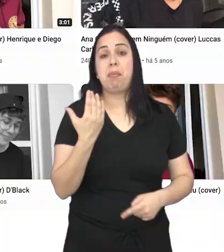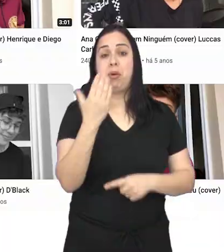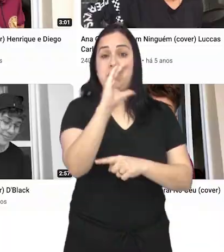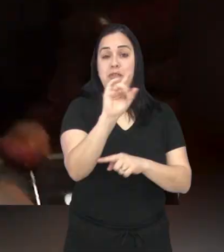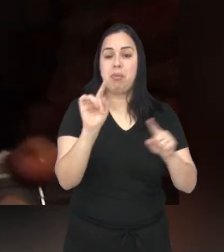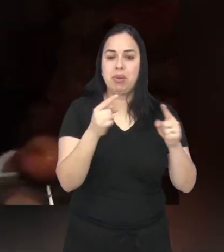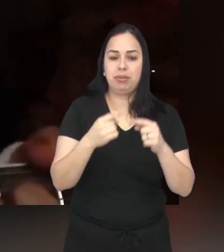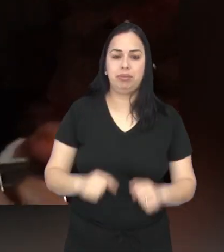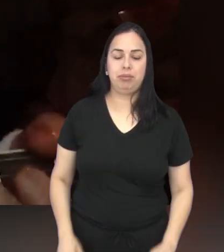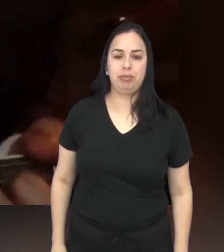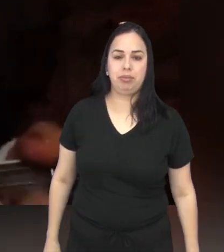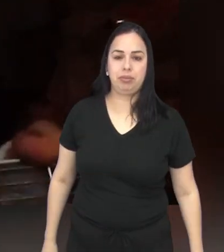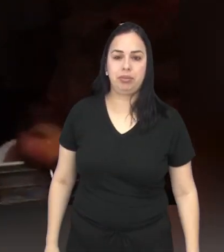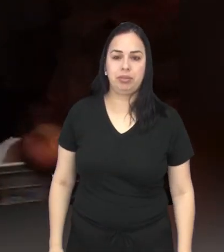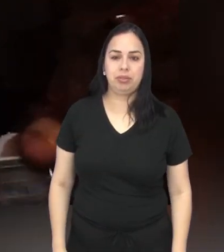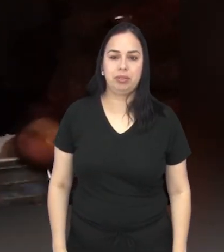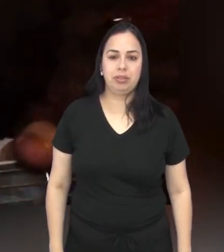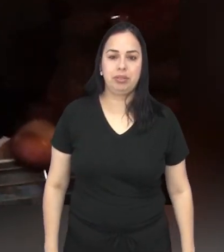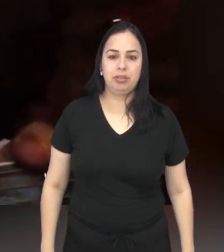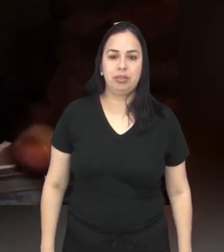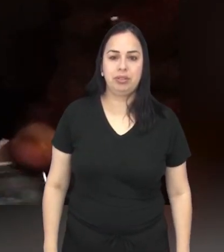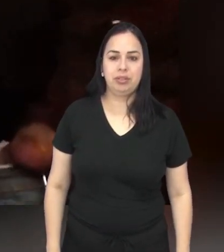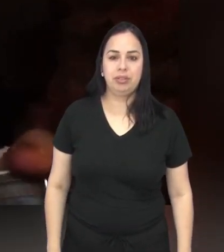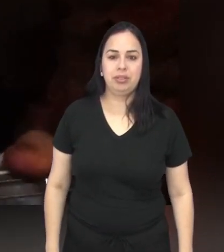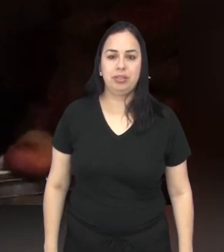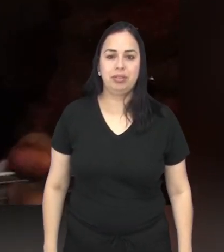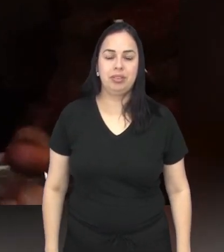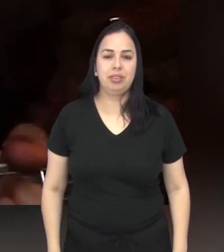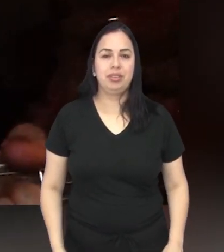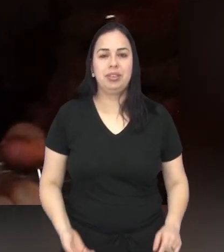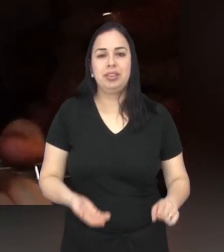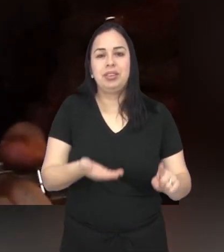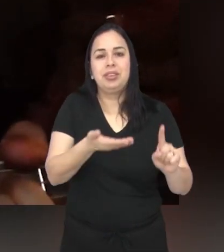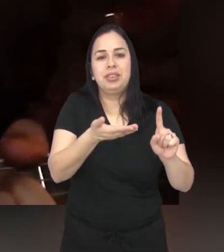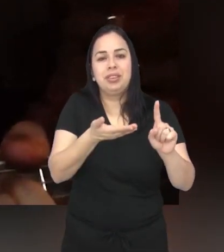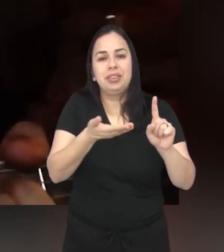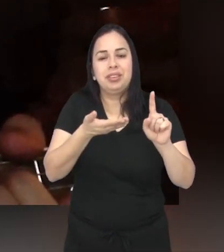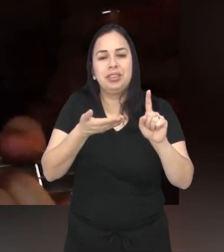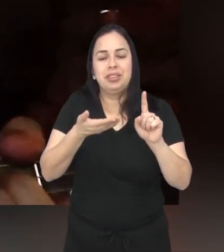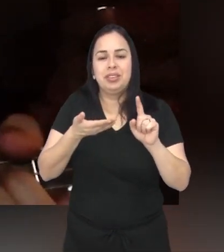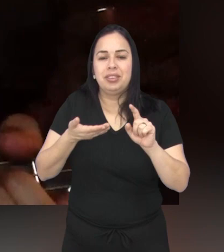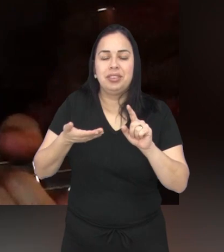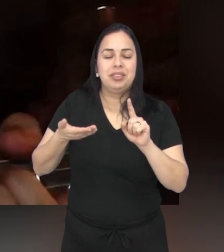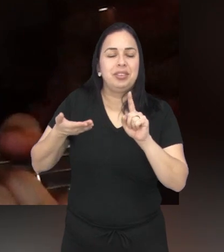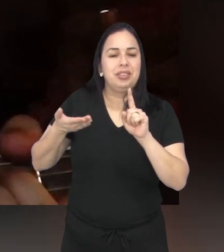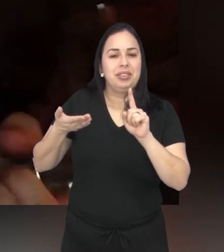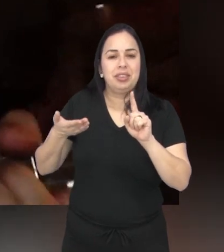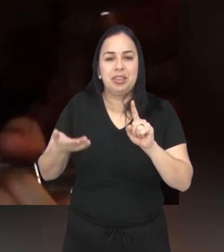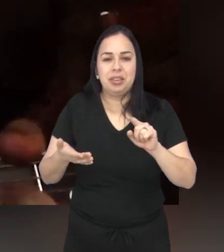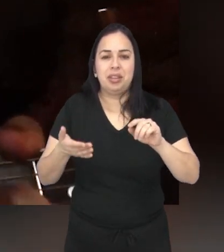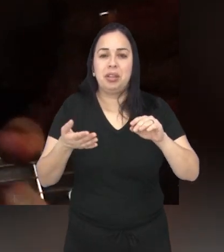YouTube. Estranho gostar tanto do seu All-Star azul.